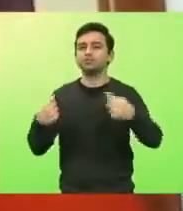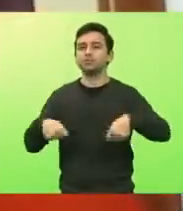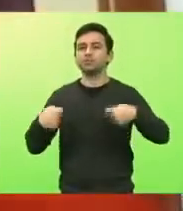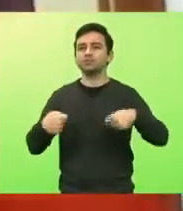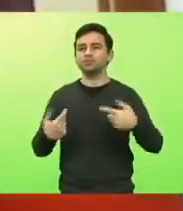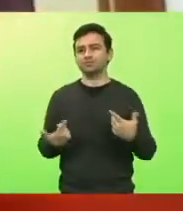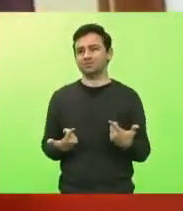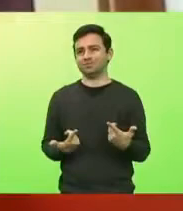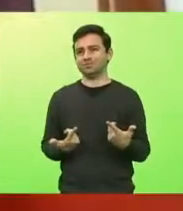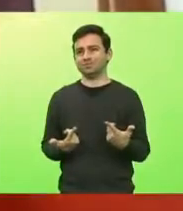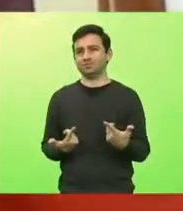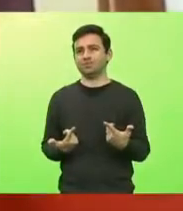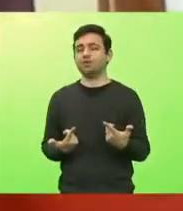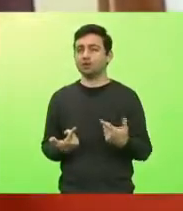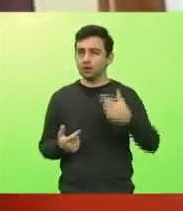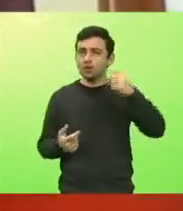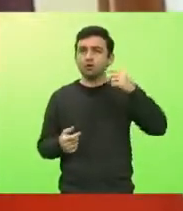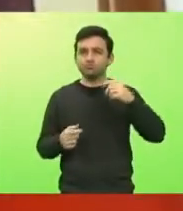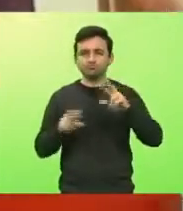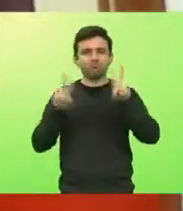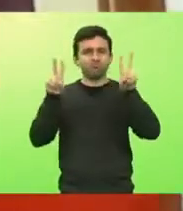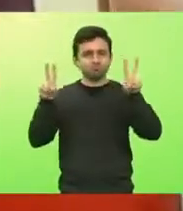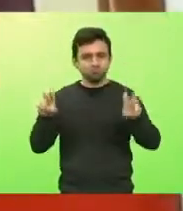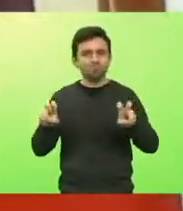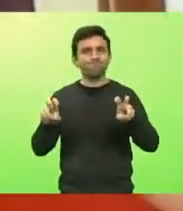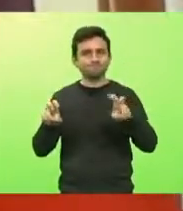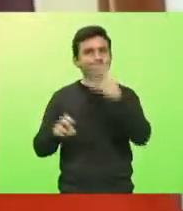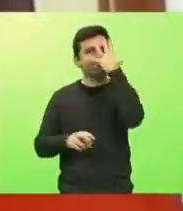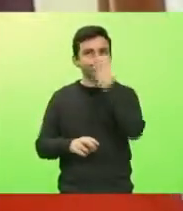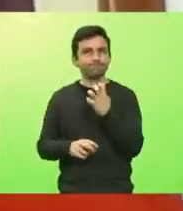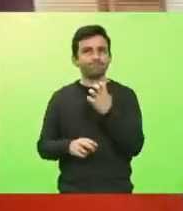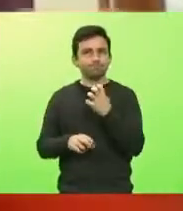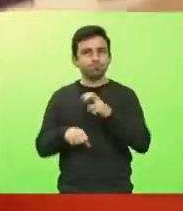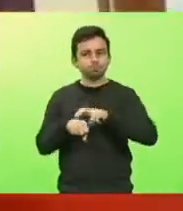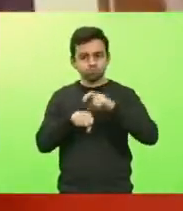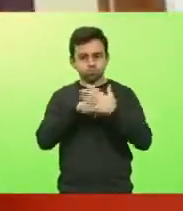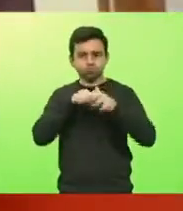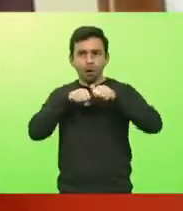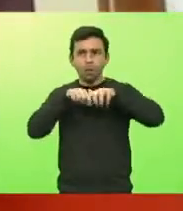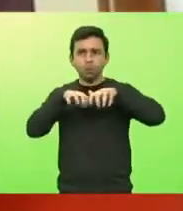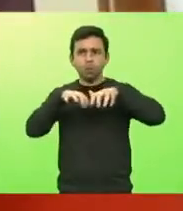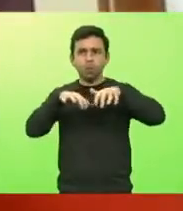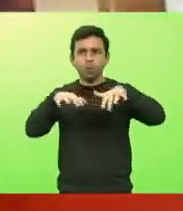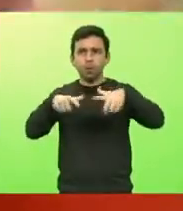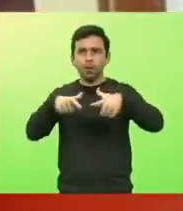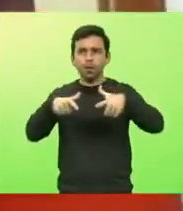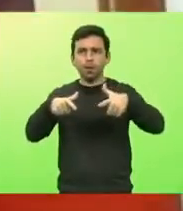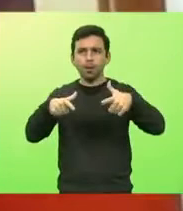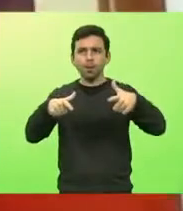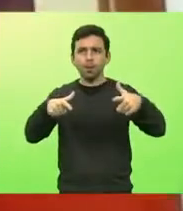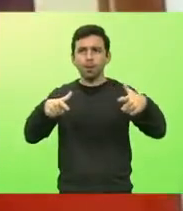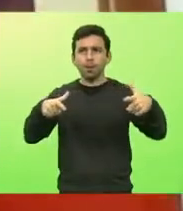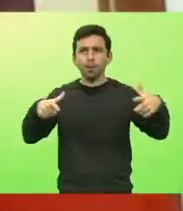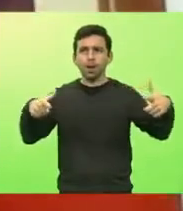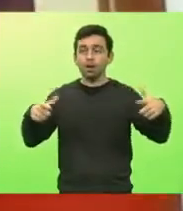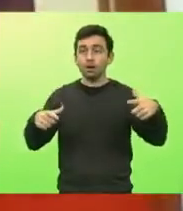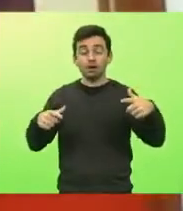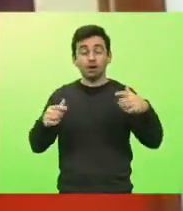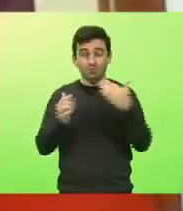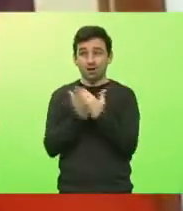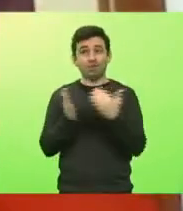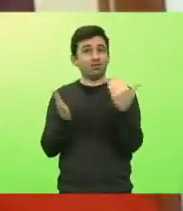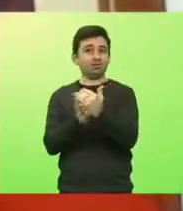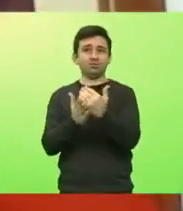certo? Gente, o assunto é sério. O corona está aumentando assim com uma coisa gigantesca,